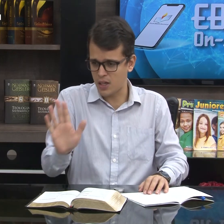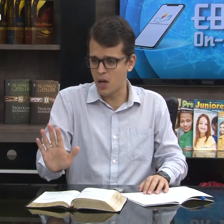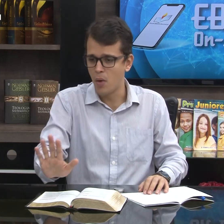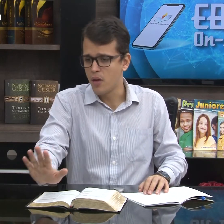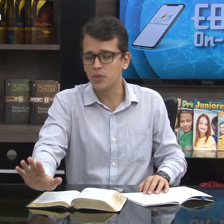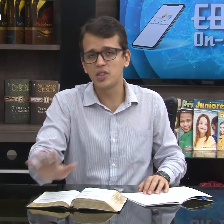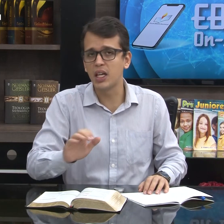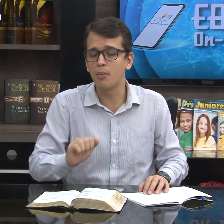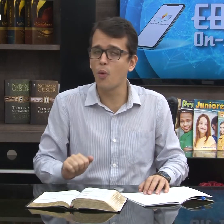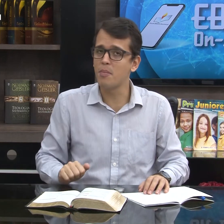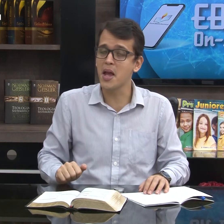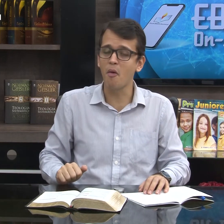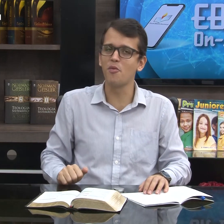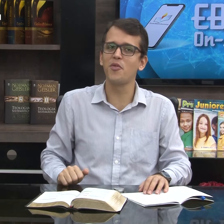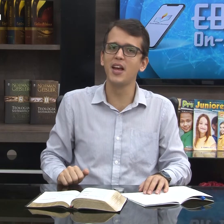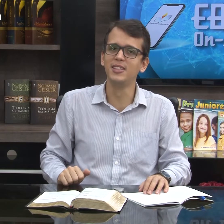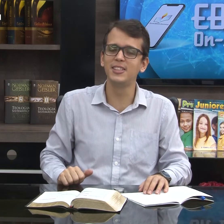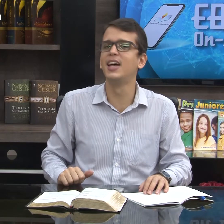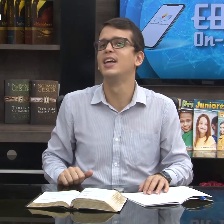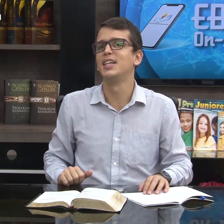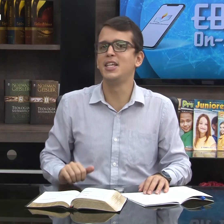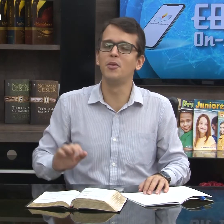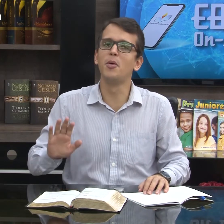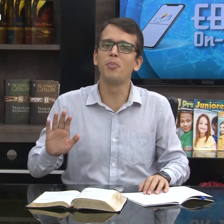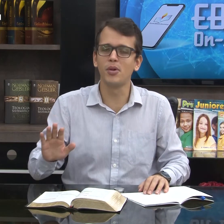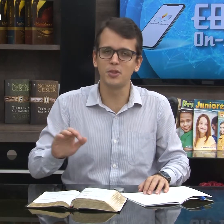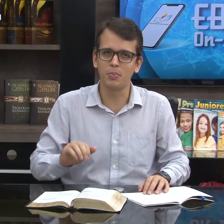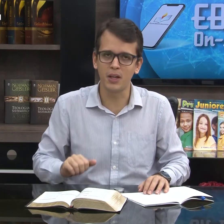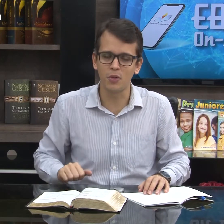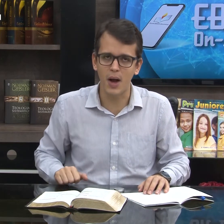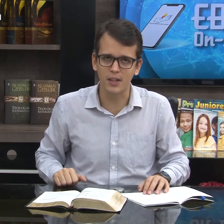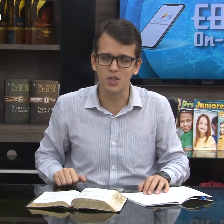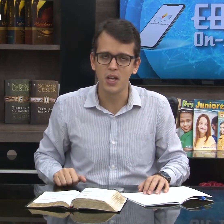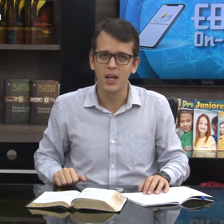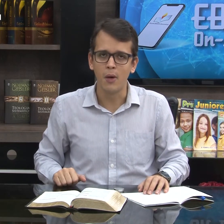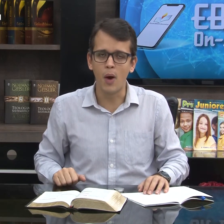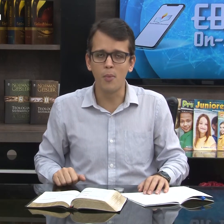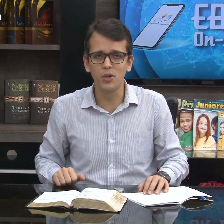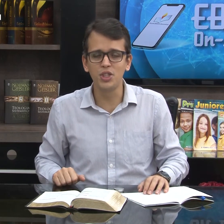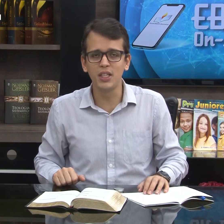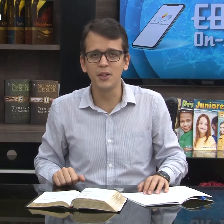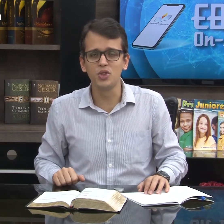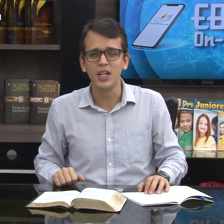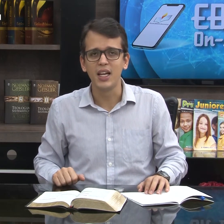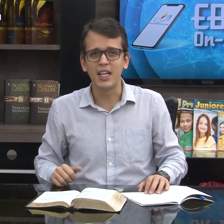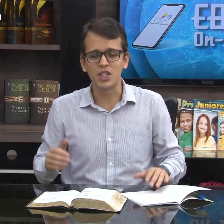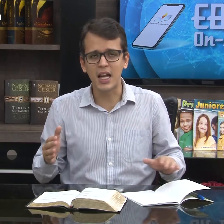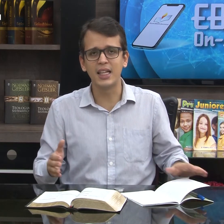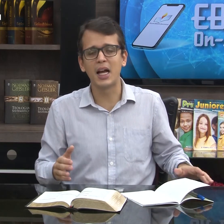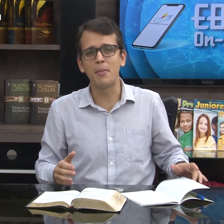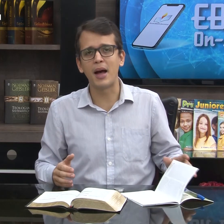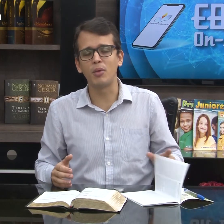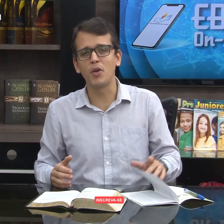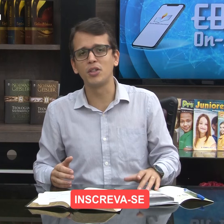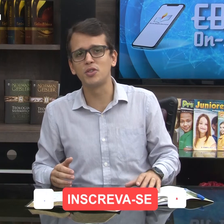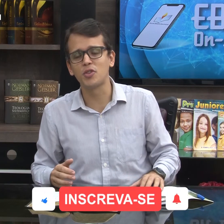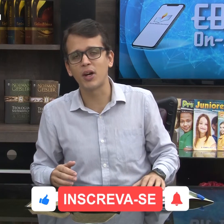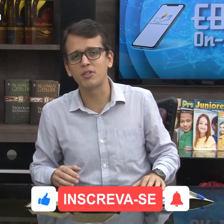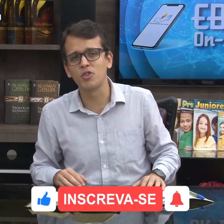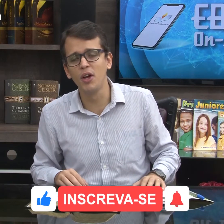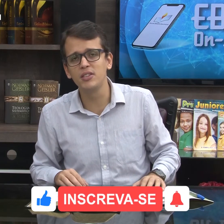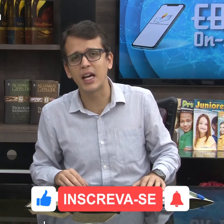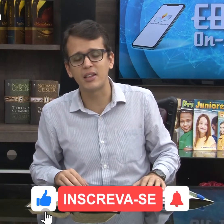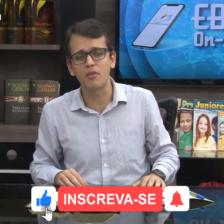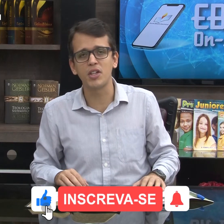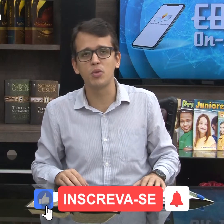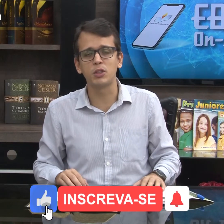baixo e dizer não Você quebrou a minha confiança e eu não posso perdoar o amor de Deus está derramado em